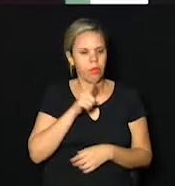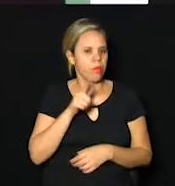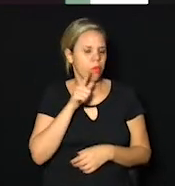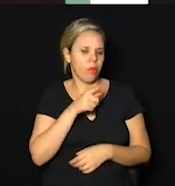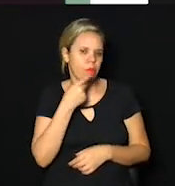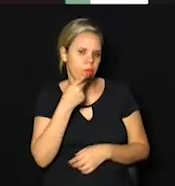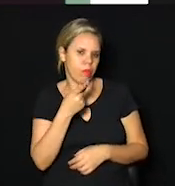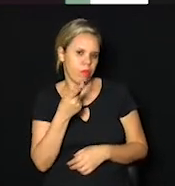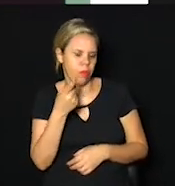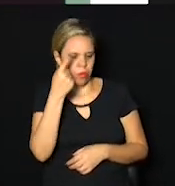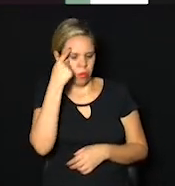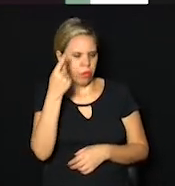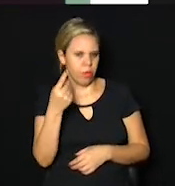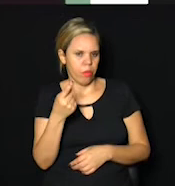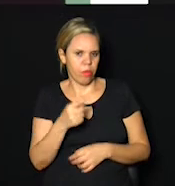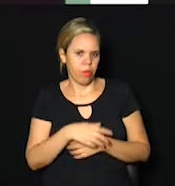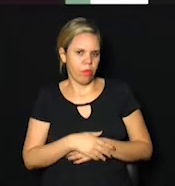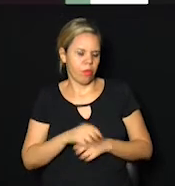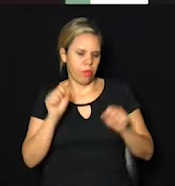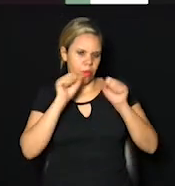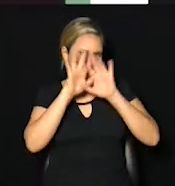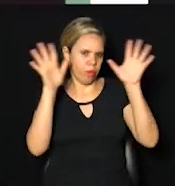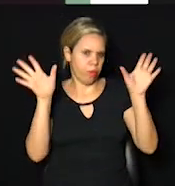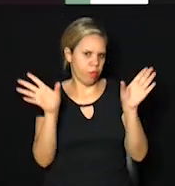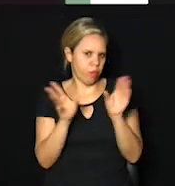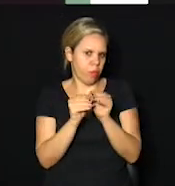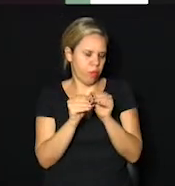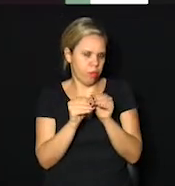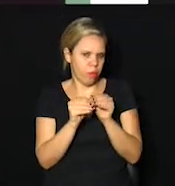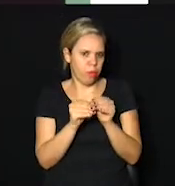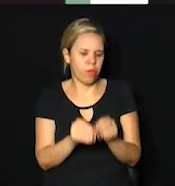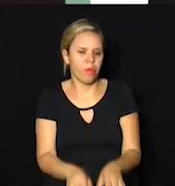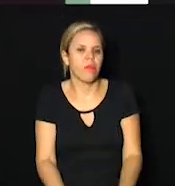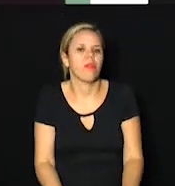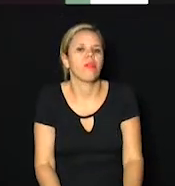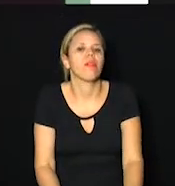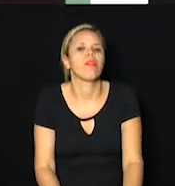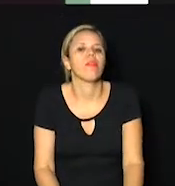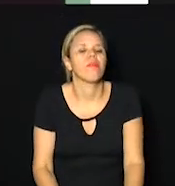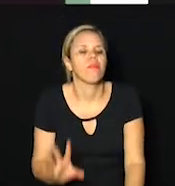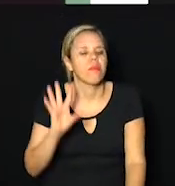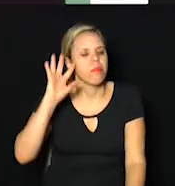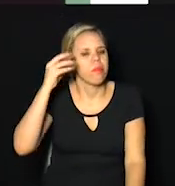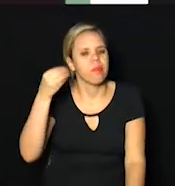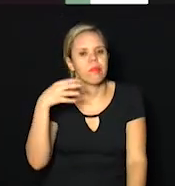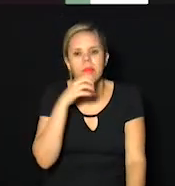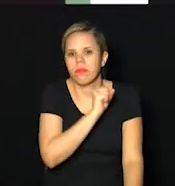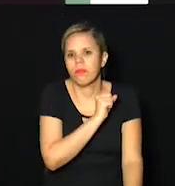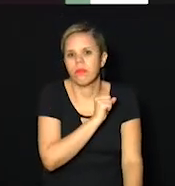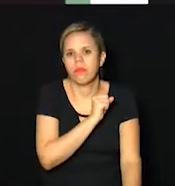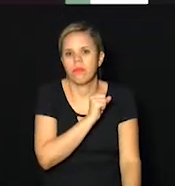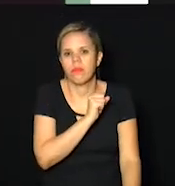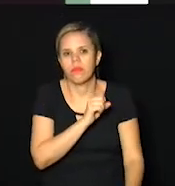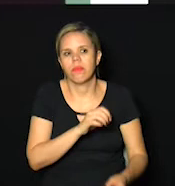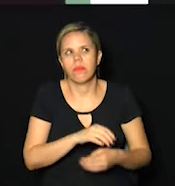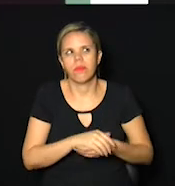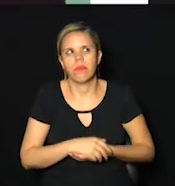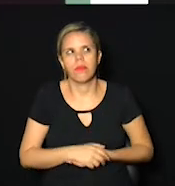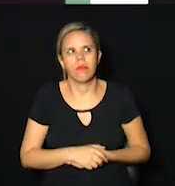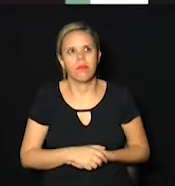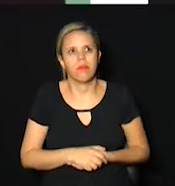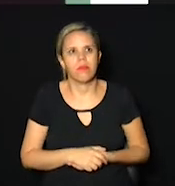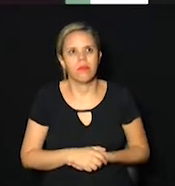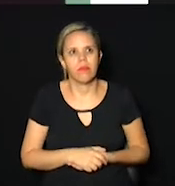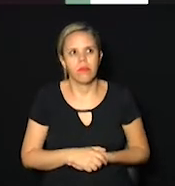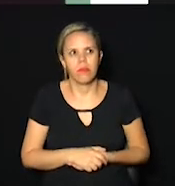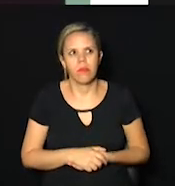sobre elas de forma clara, resumida, que elas entendam rapidamente. Não adianta você ser aquele candidato